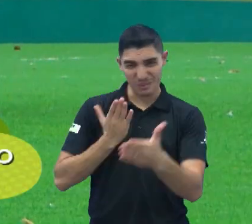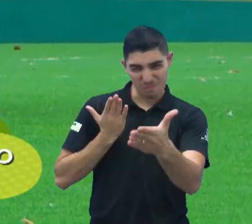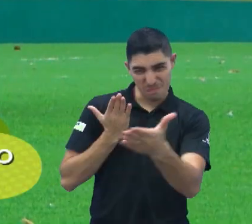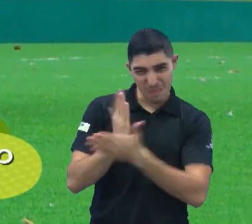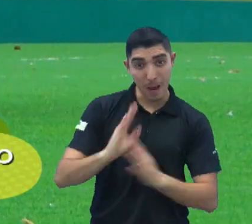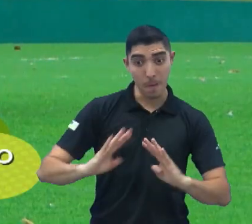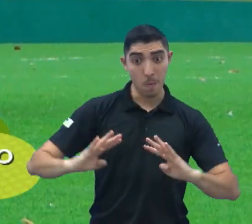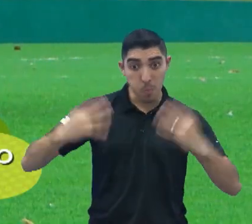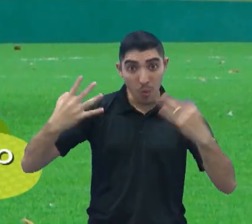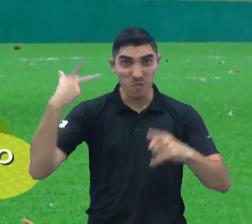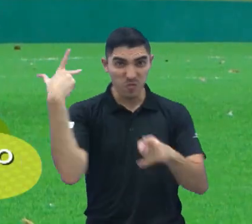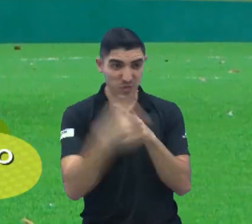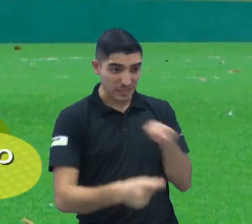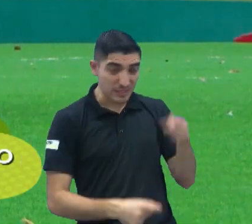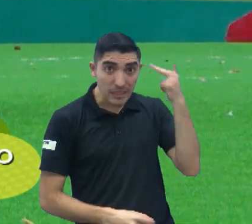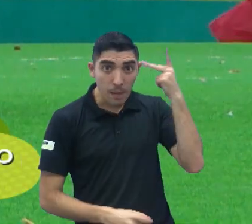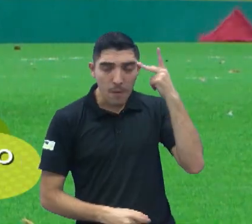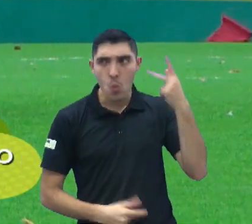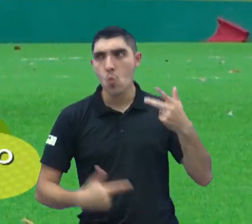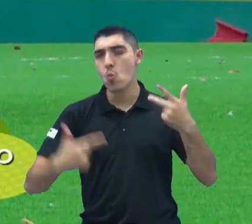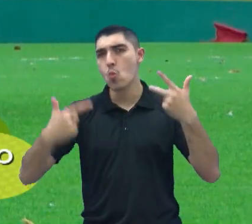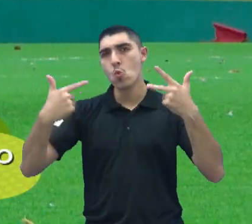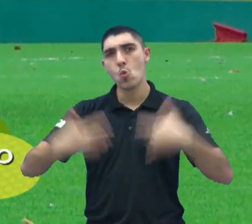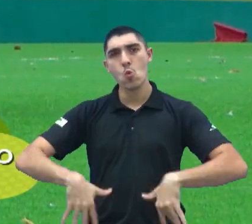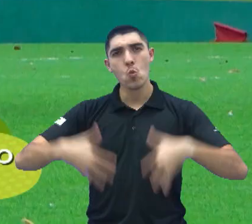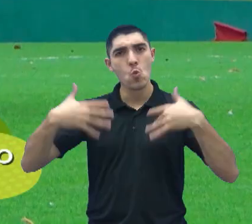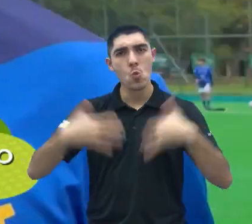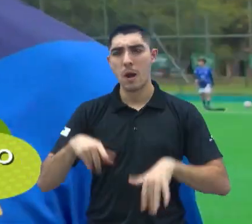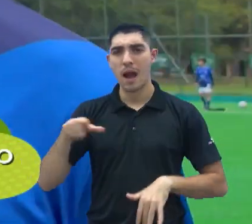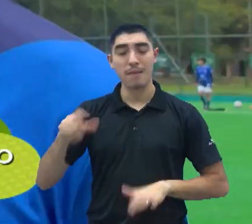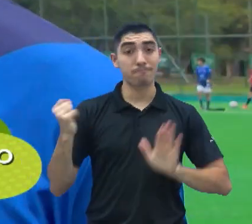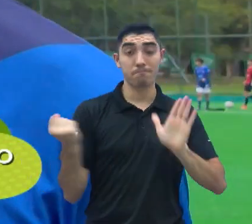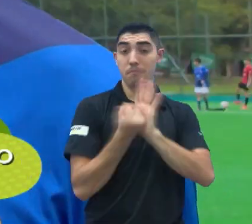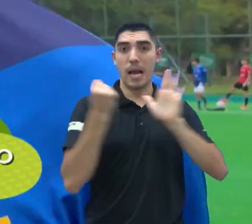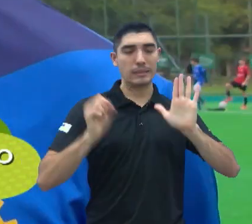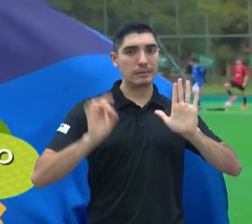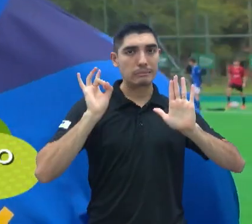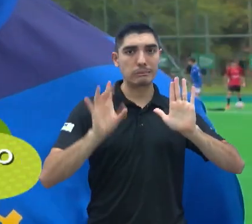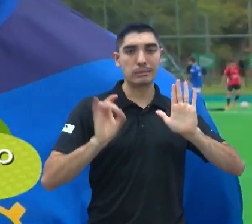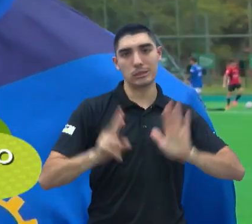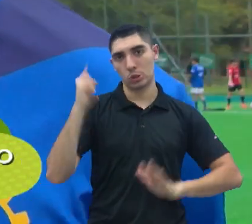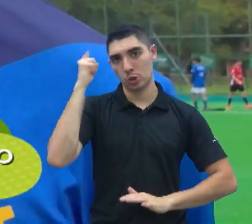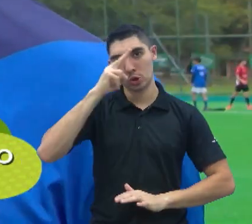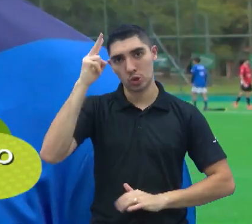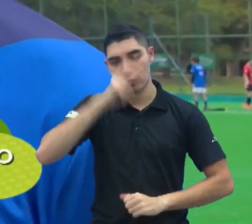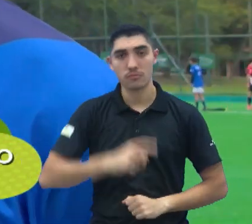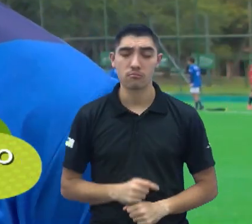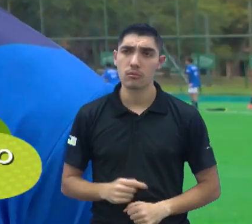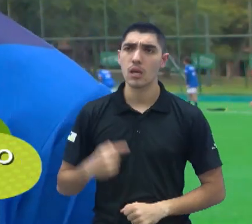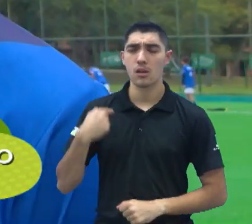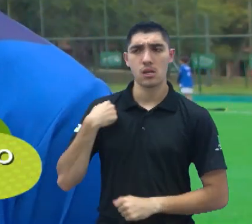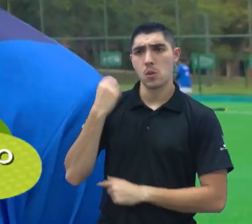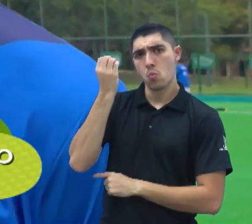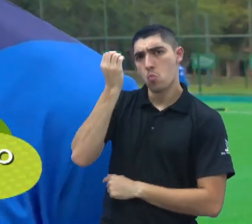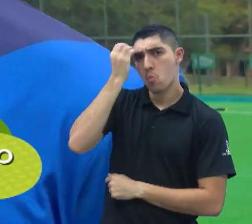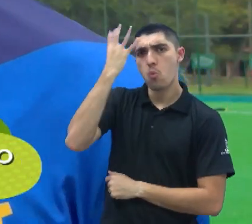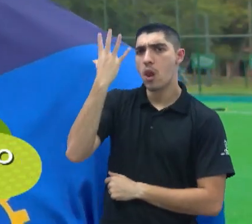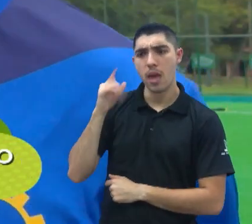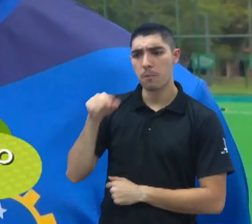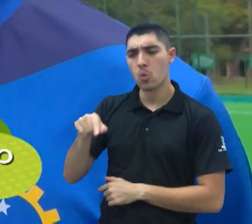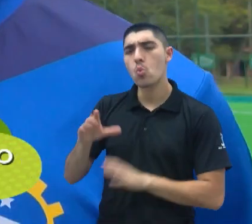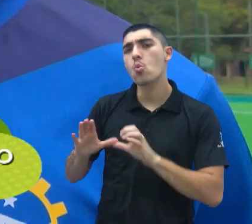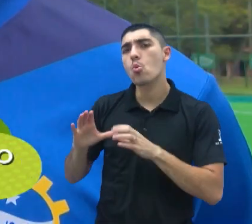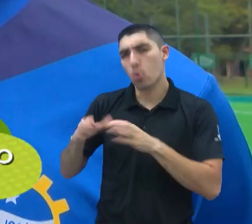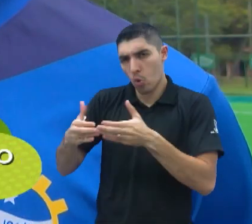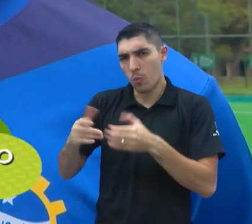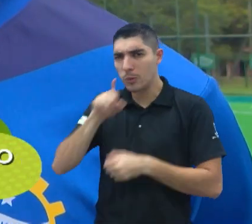o São Paulo, aumentaria muito o tamanho desse feito. O São José, eu não me recordo de ter chegado tão longe numa categoria como